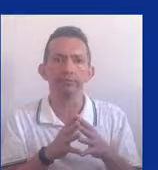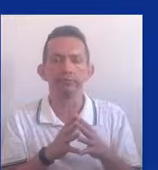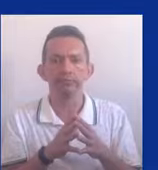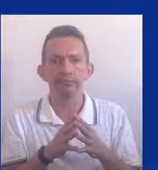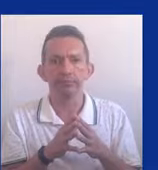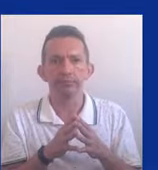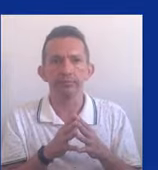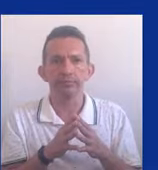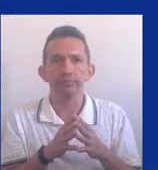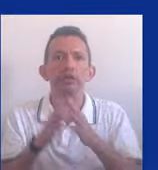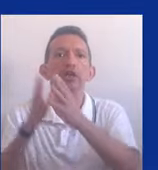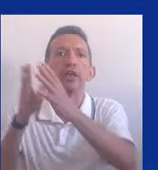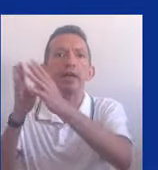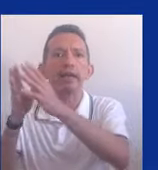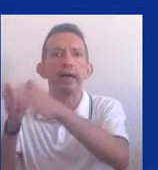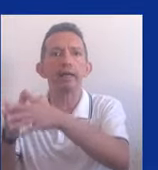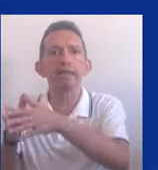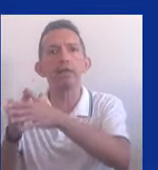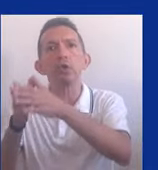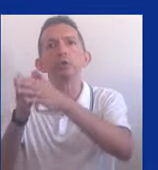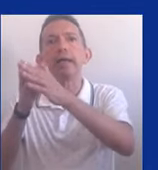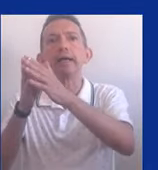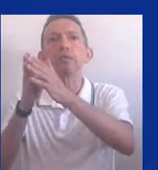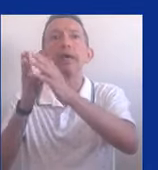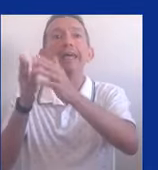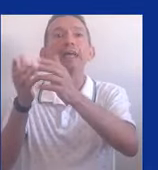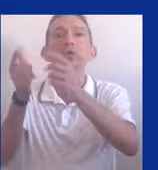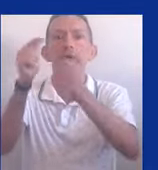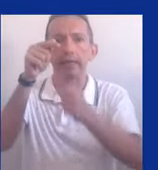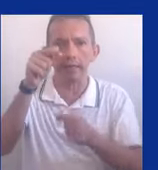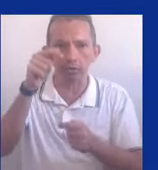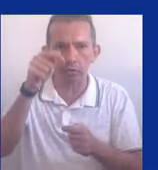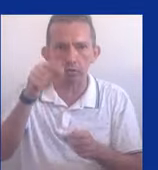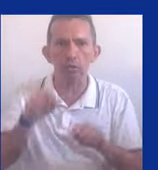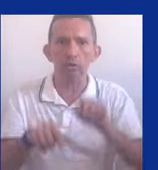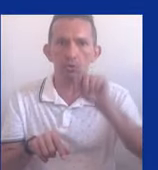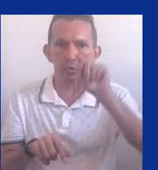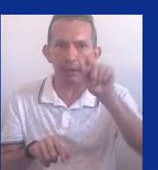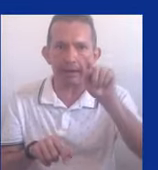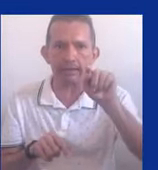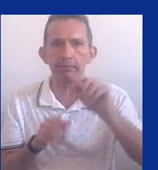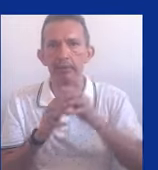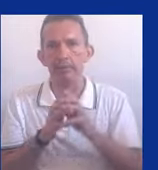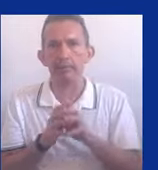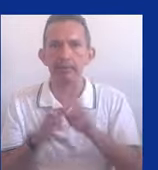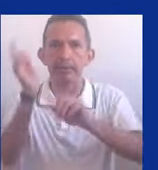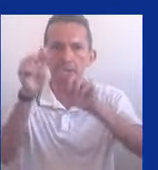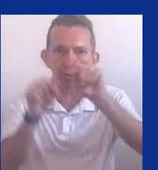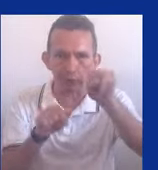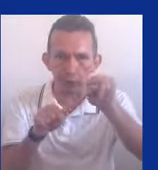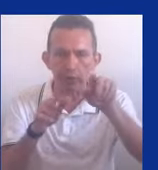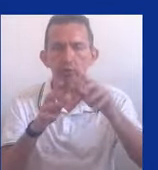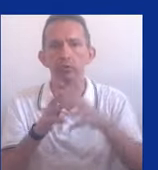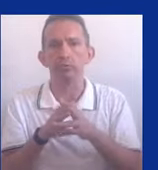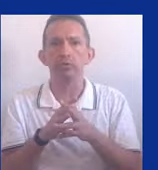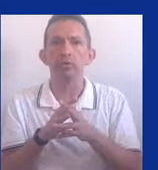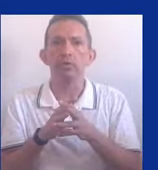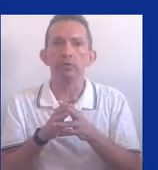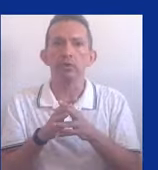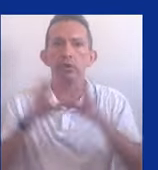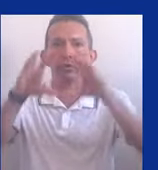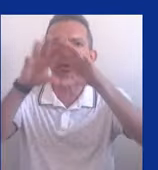rede de canais encontrado dentro do plasma, quer dizer, dentro do